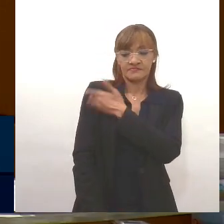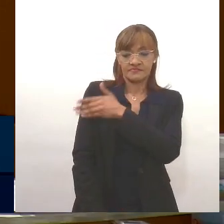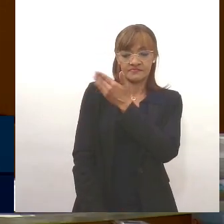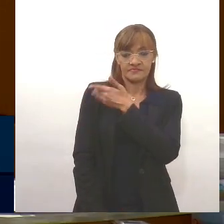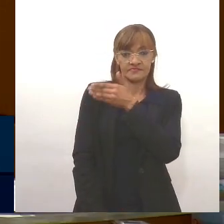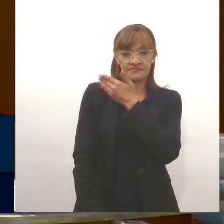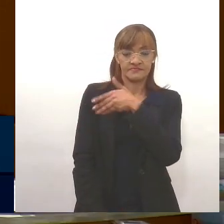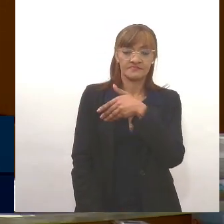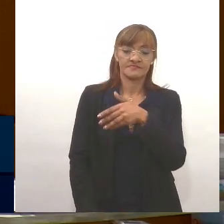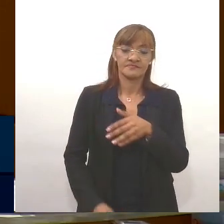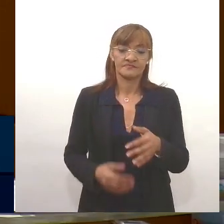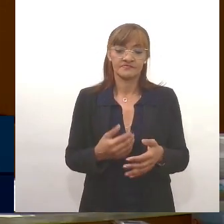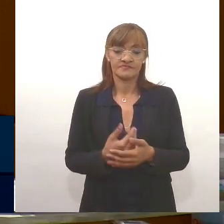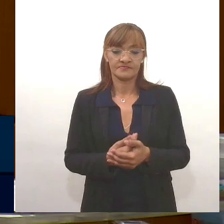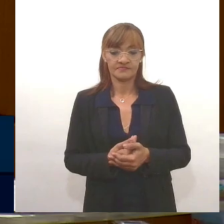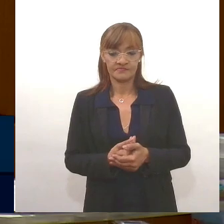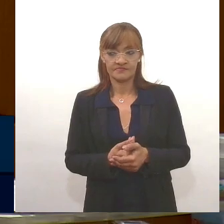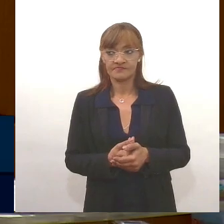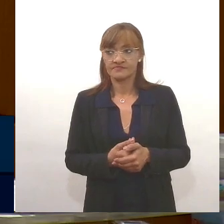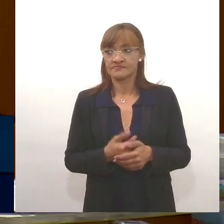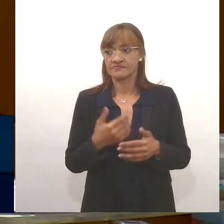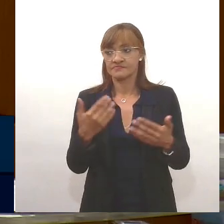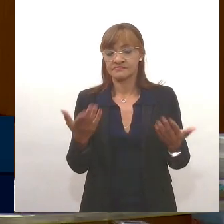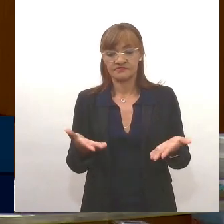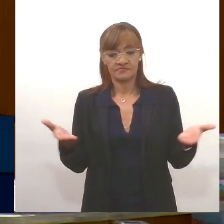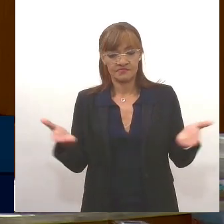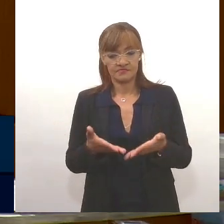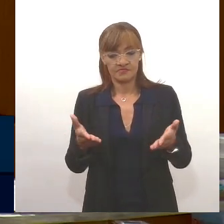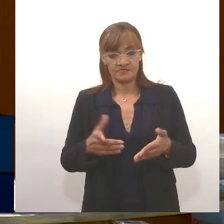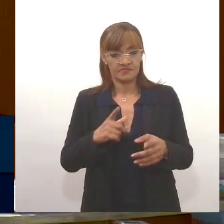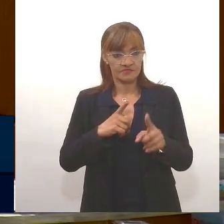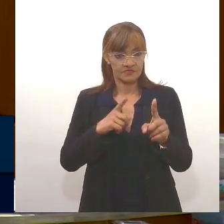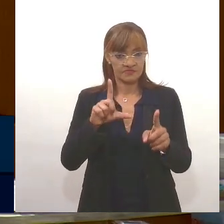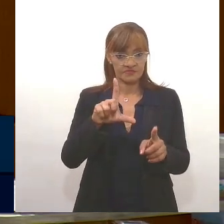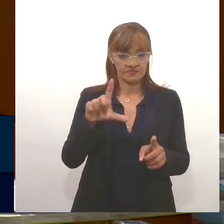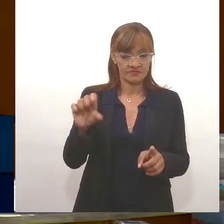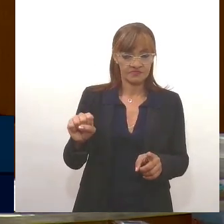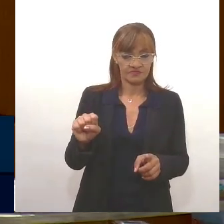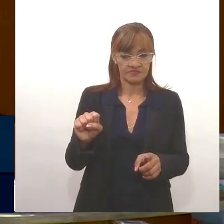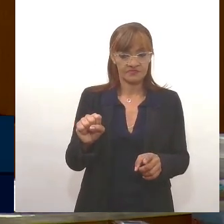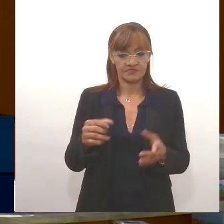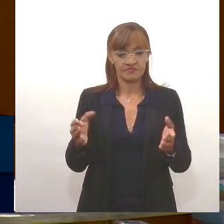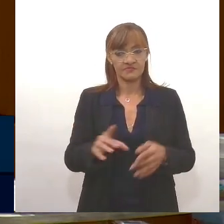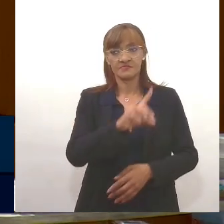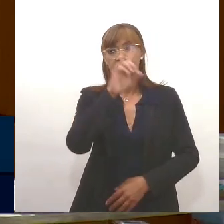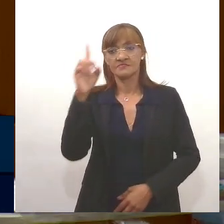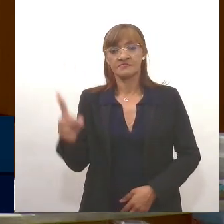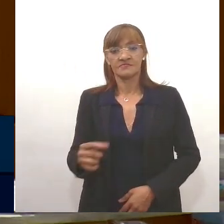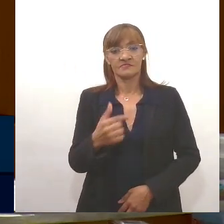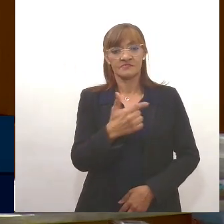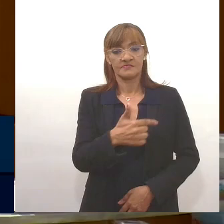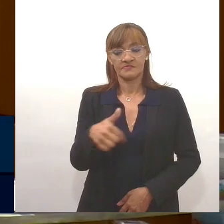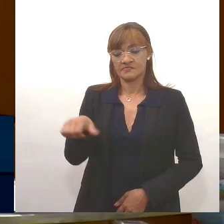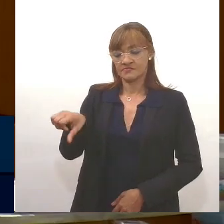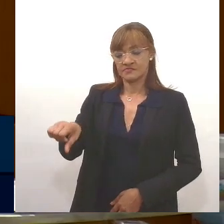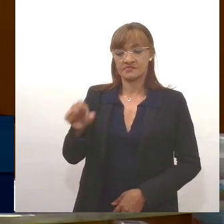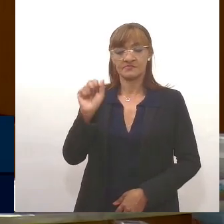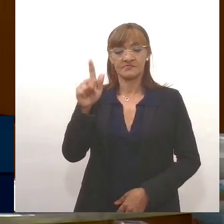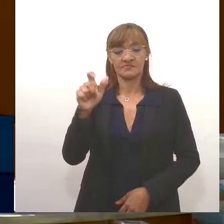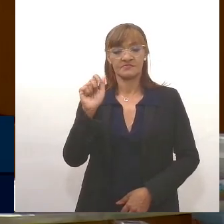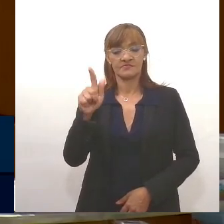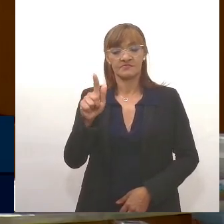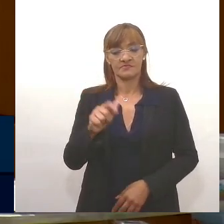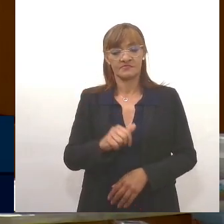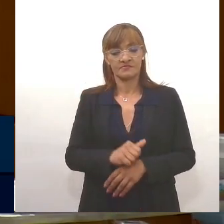tem alguma lésbica hoje aqui porque hoje dia 20 29 de agosto é celebrado senhor presidente